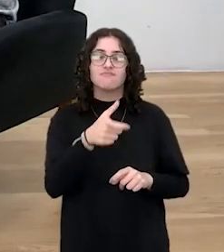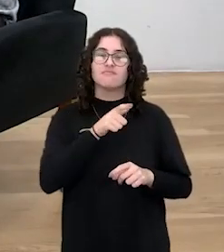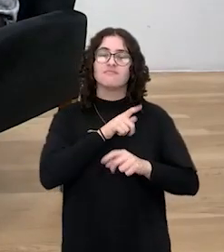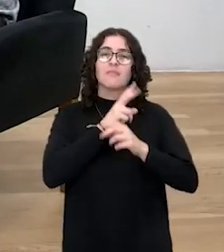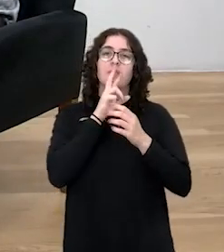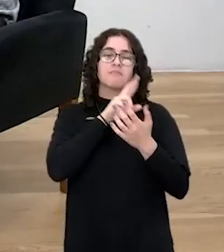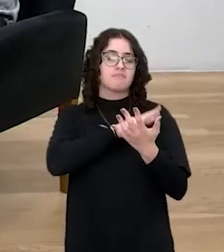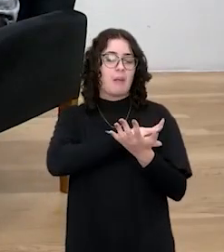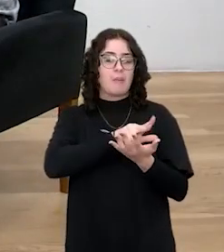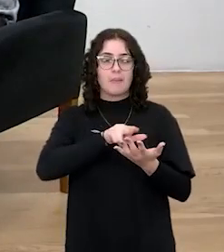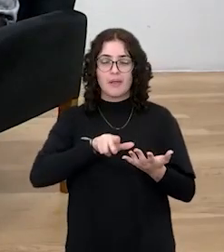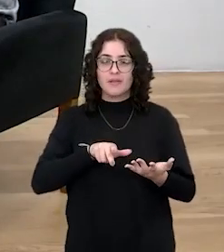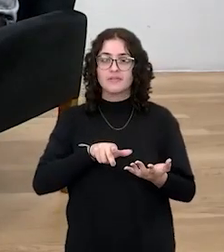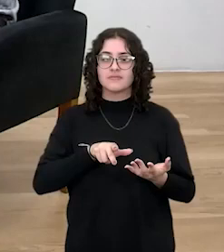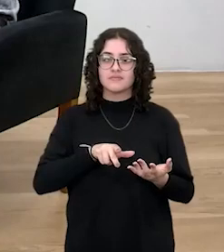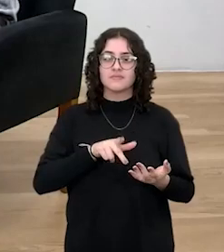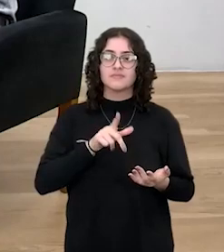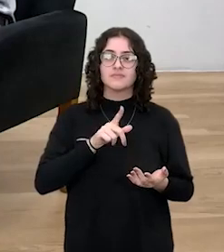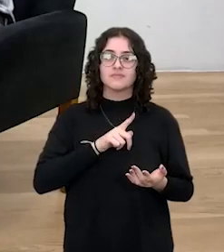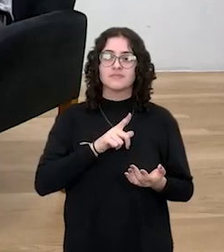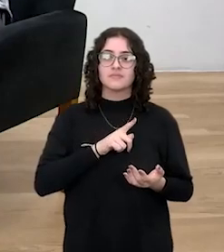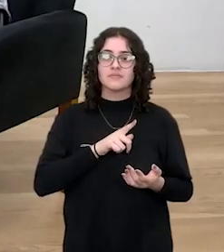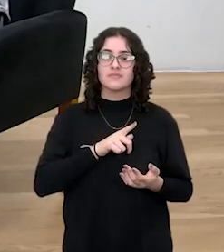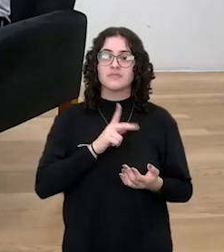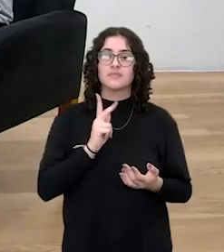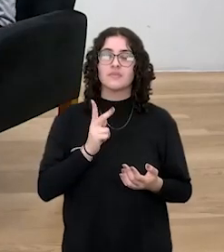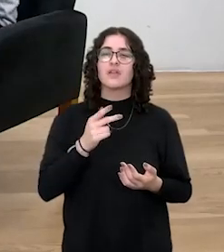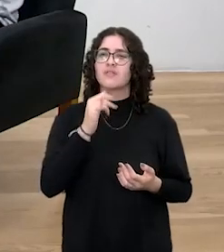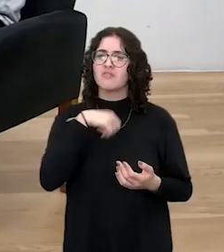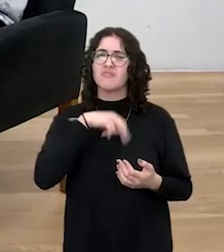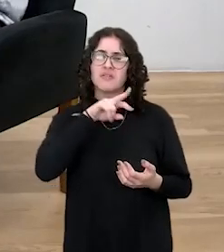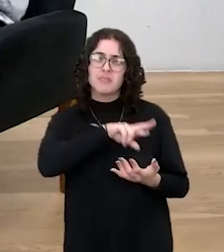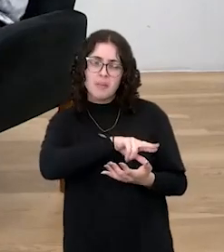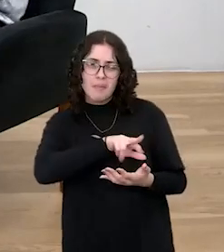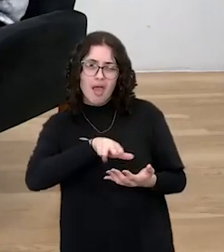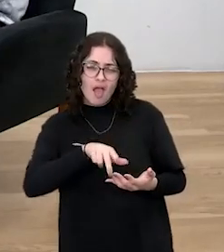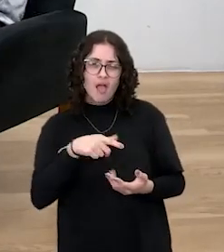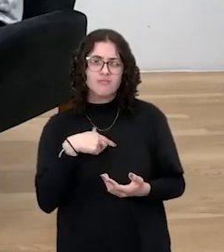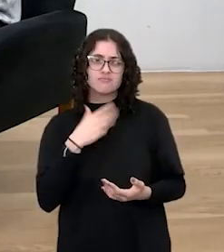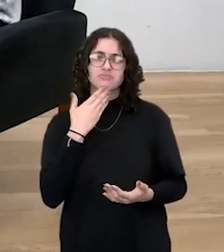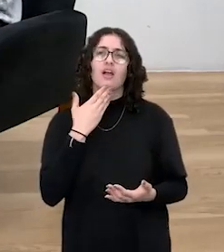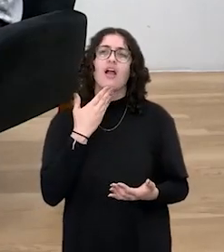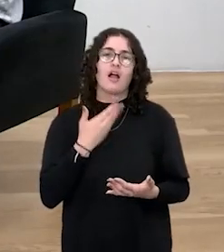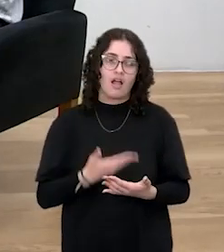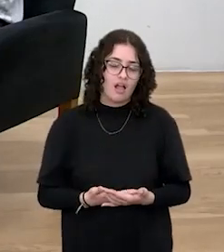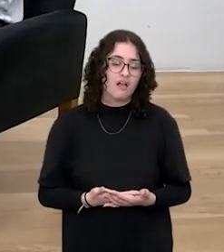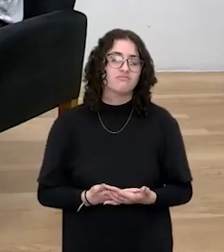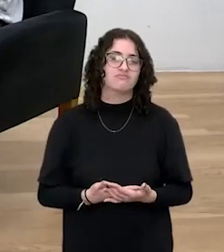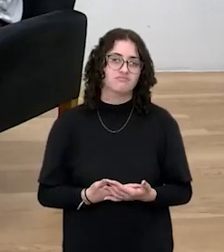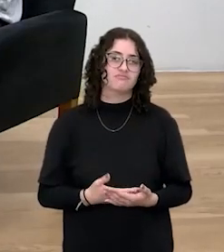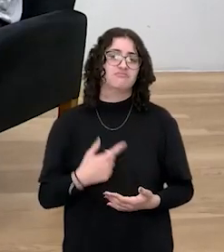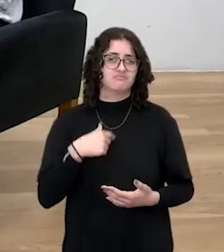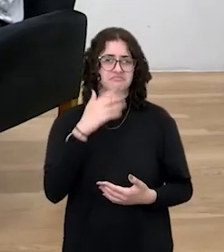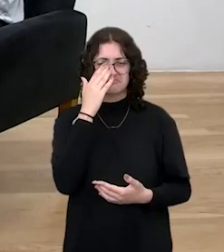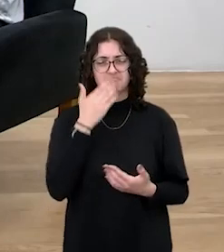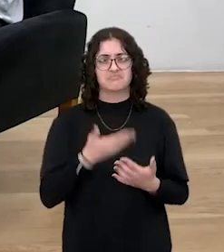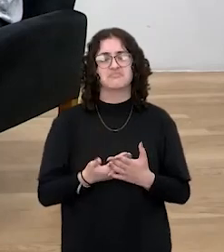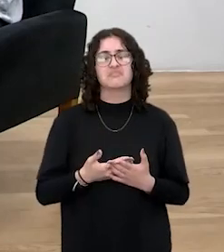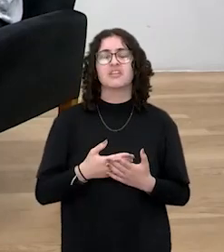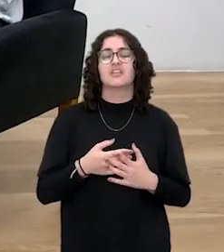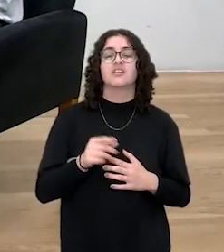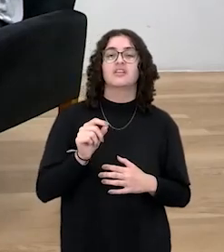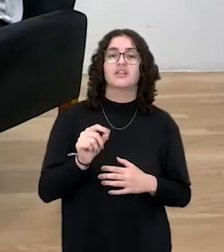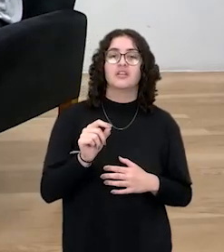diverso. Essa questão de versatilidade sempre me impressiona, sabe? Uhum. E eu acho que um cara que